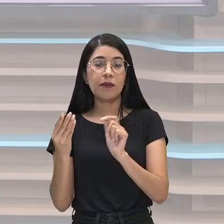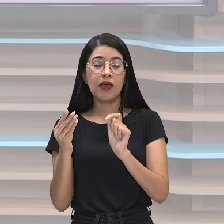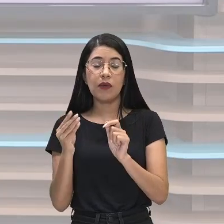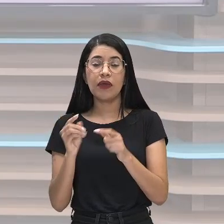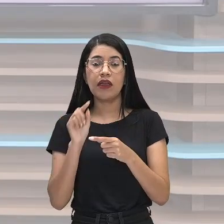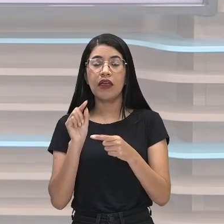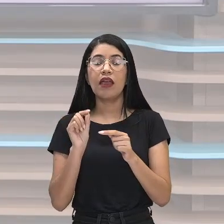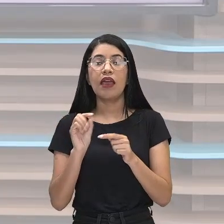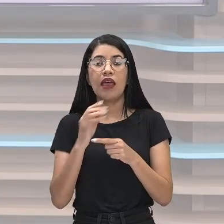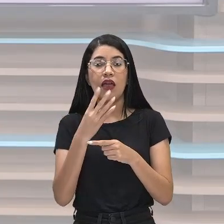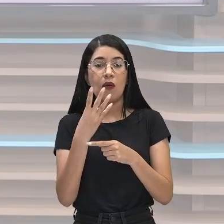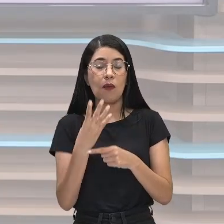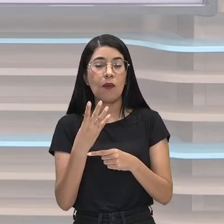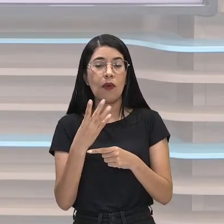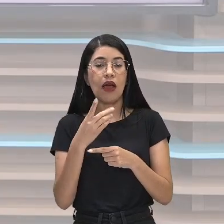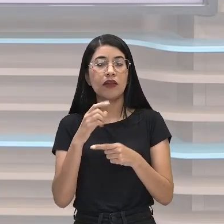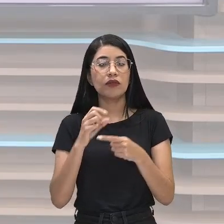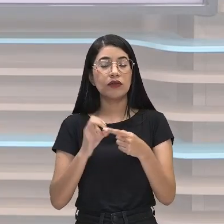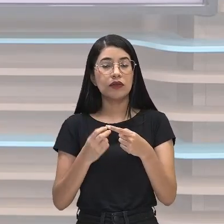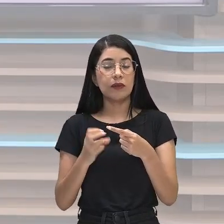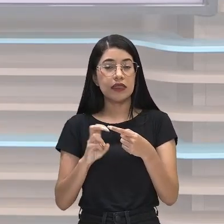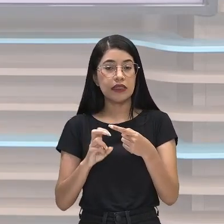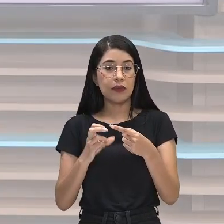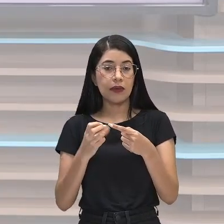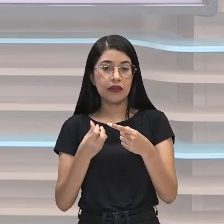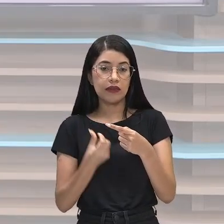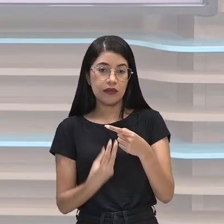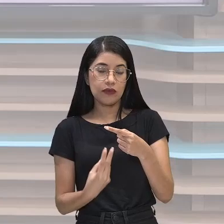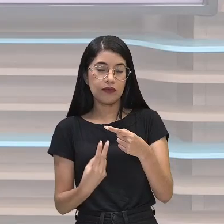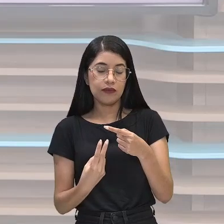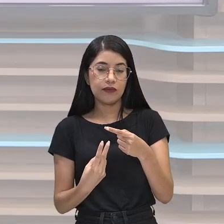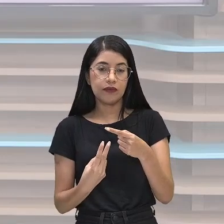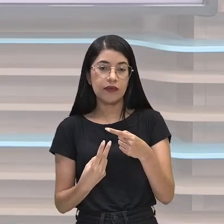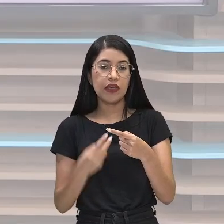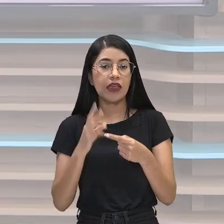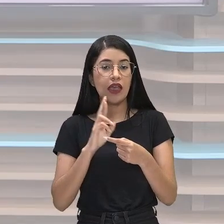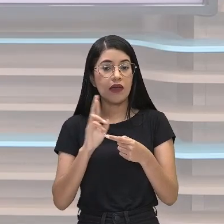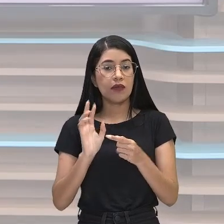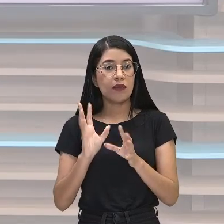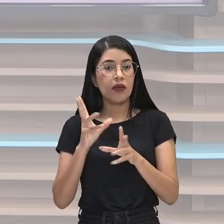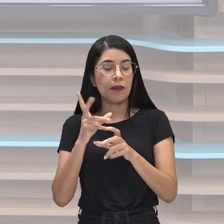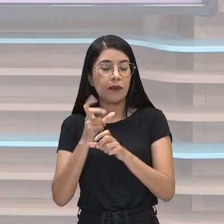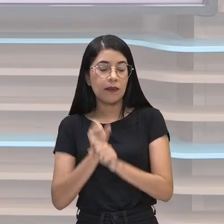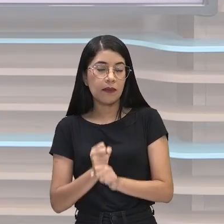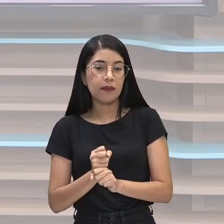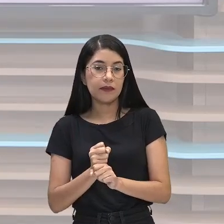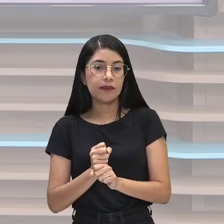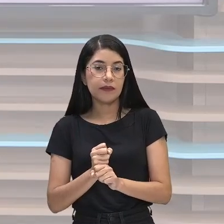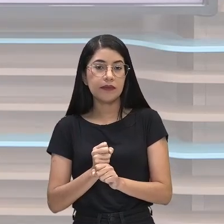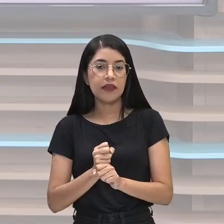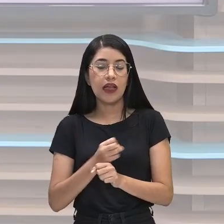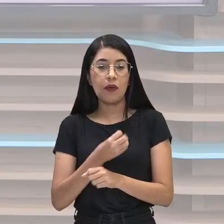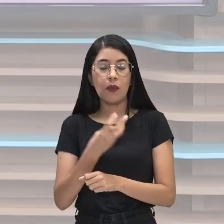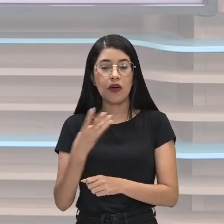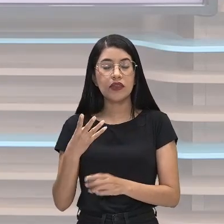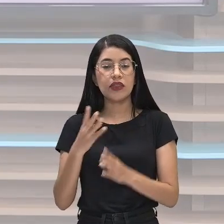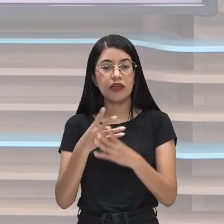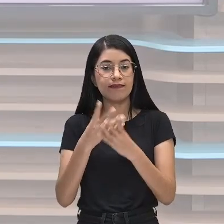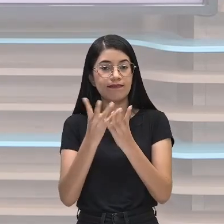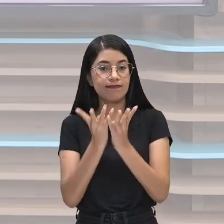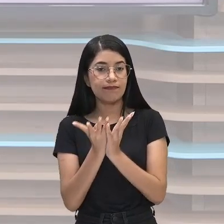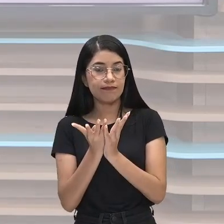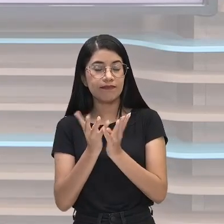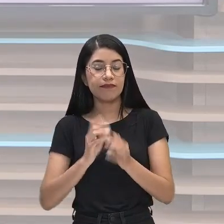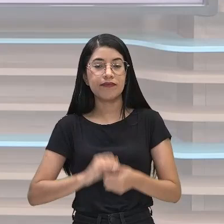tenho 4 damas, sobre 52, que é o resultado total de cartas aí do baralho. Então,